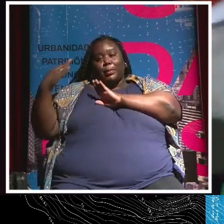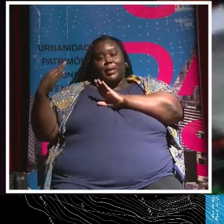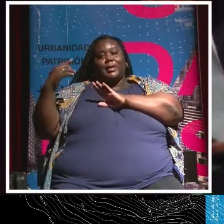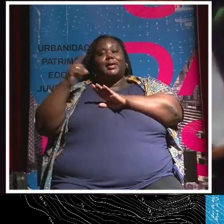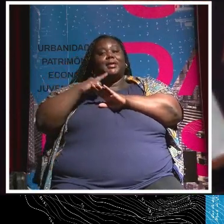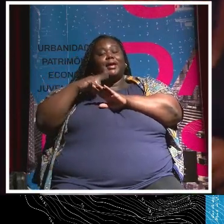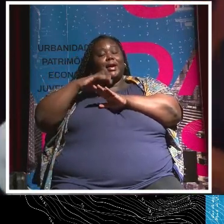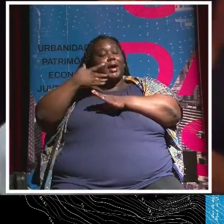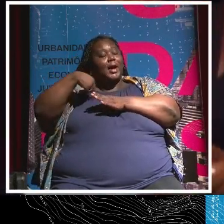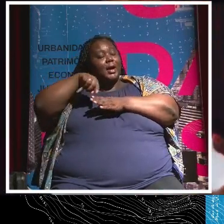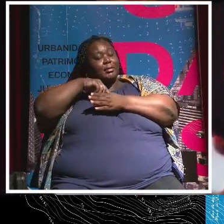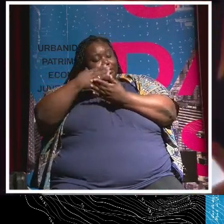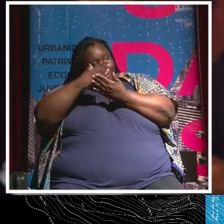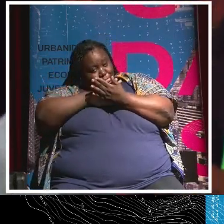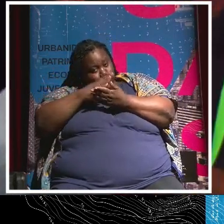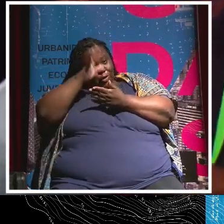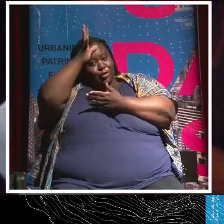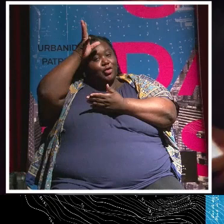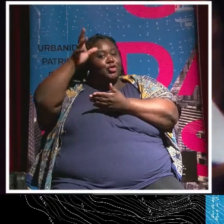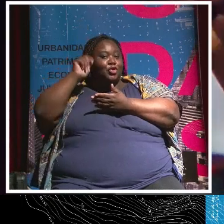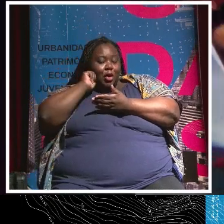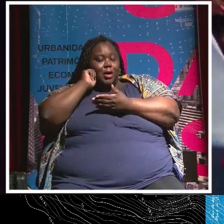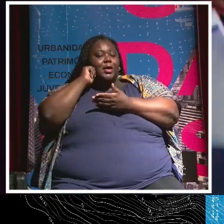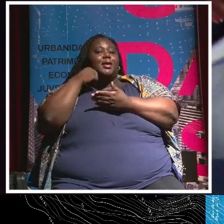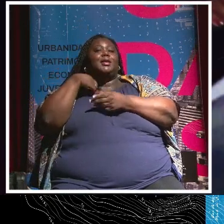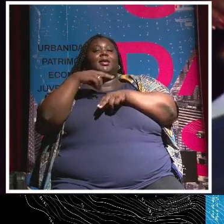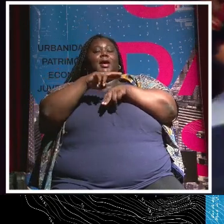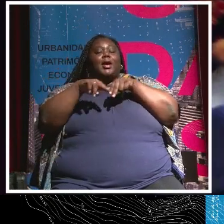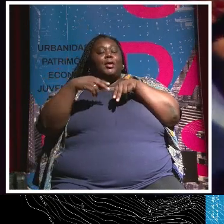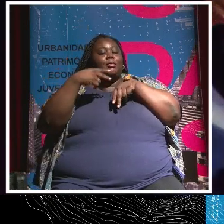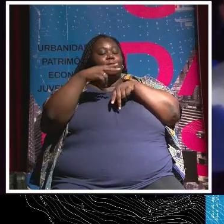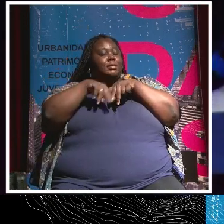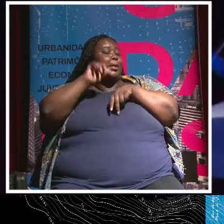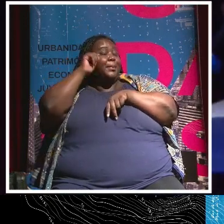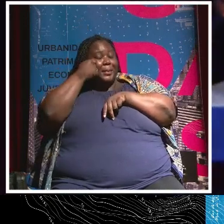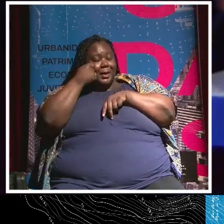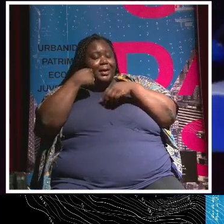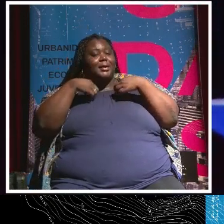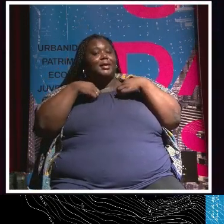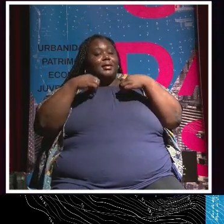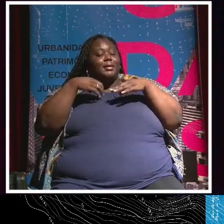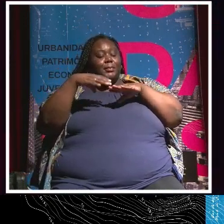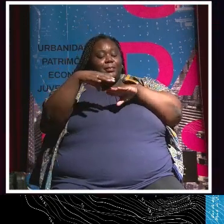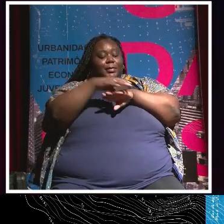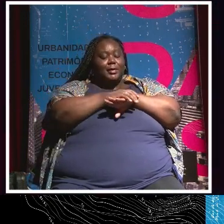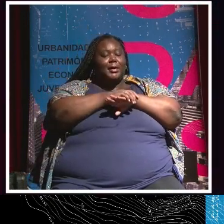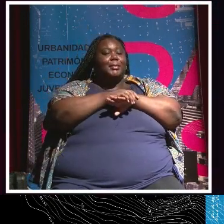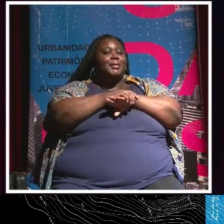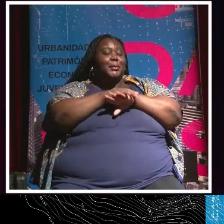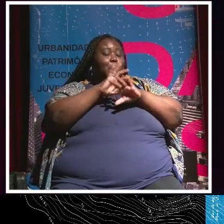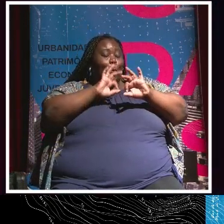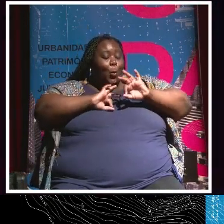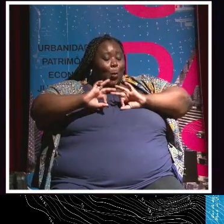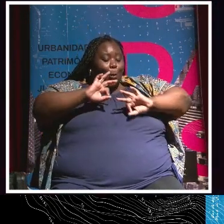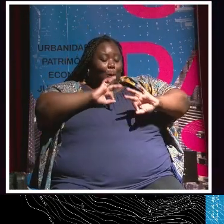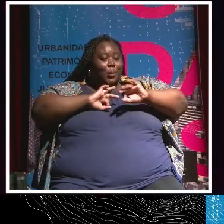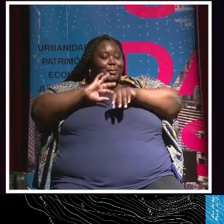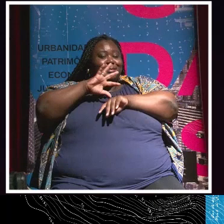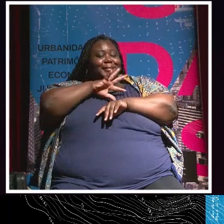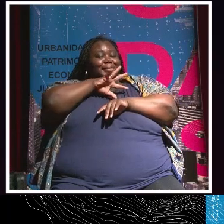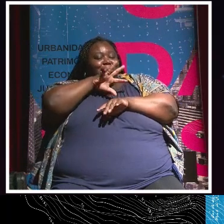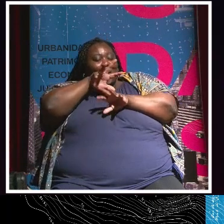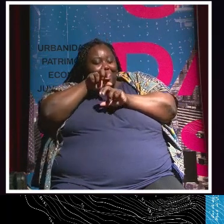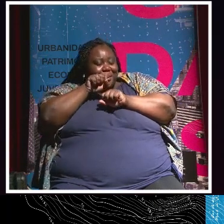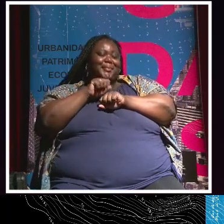está a nossa intérprete de Libras, que se chama Jane, que está com calça preta, sandália de estampa de oncinha, blusa azul